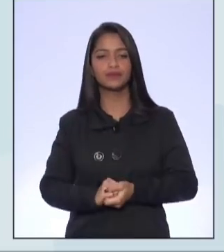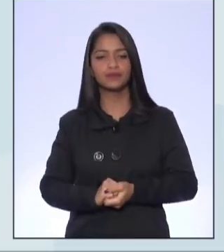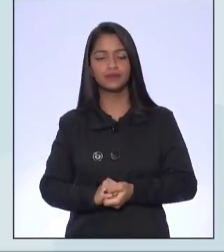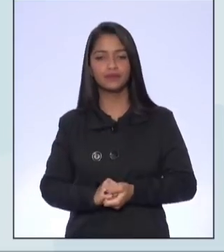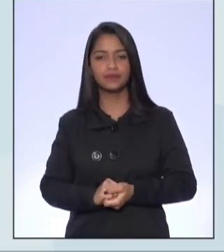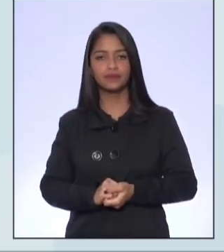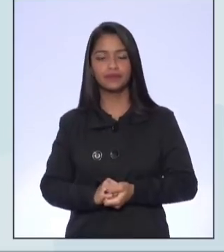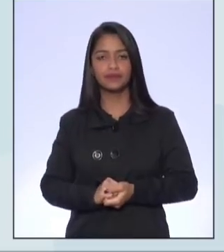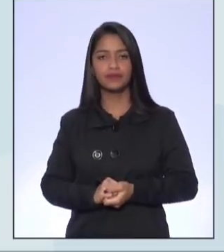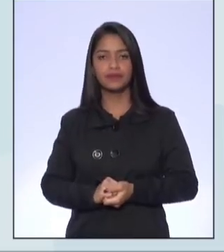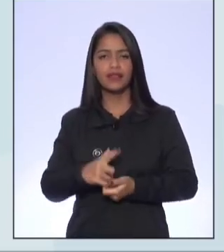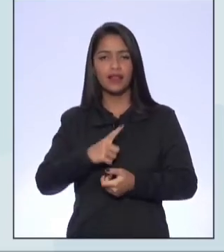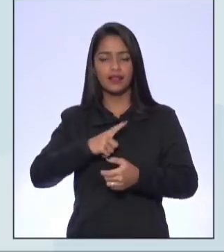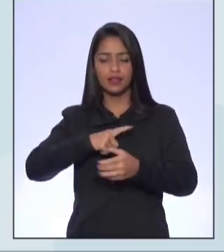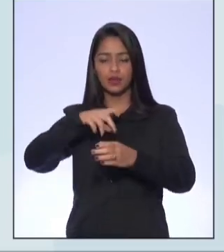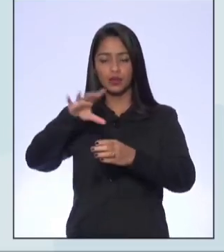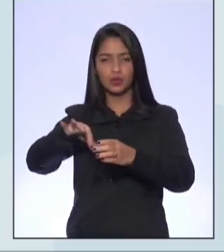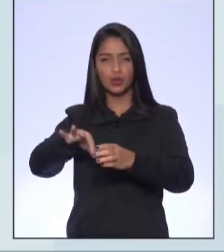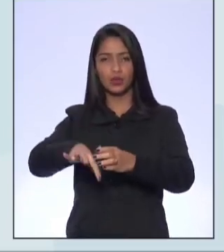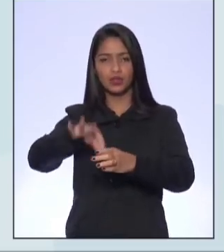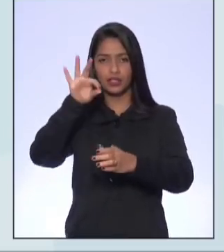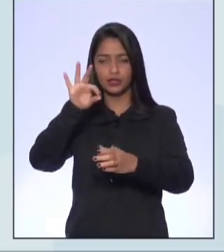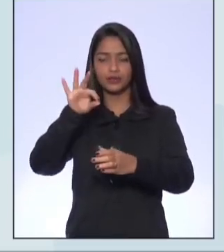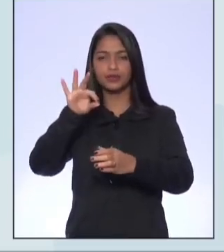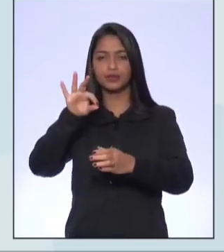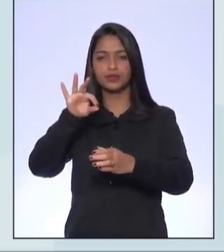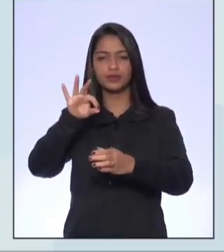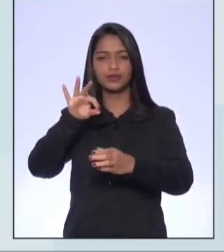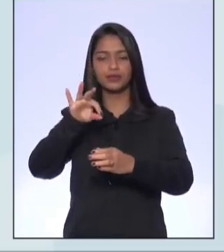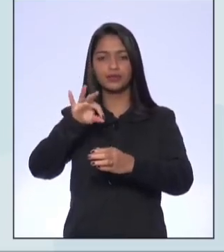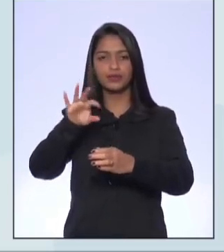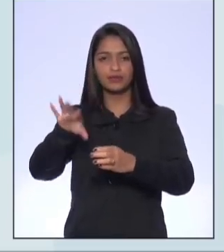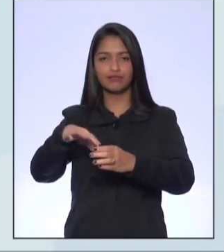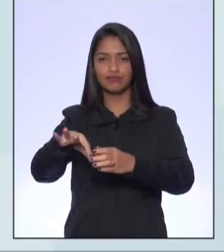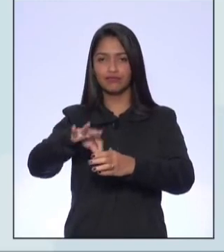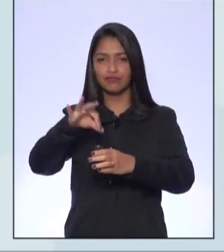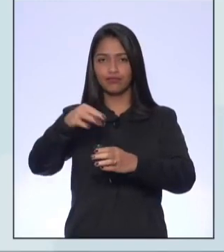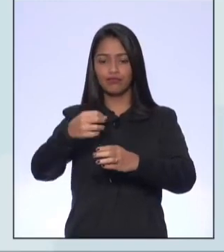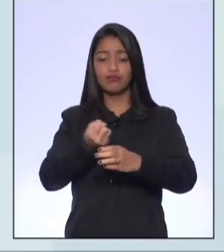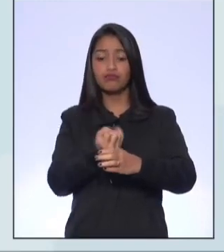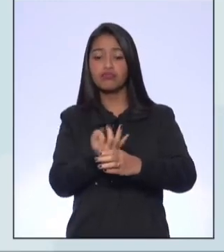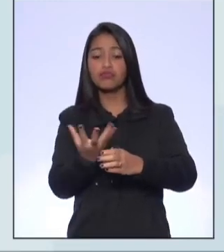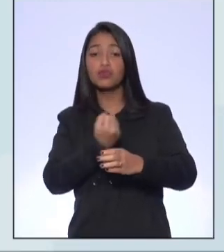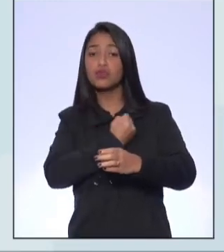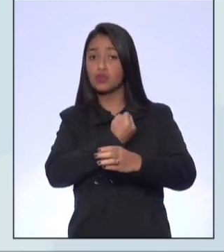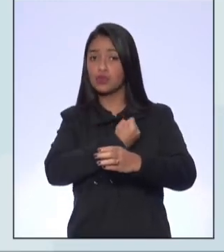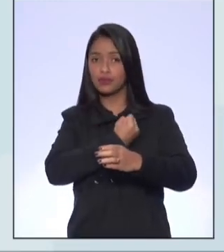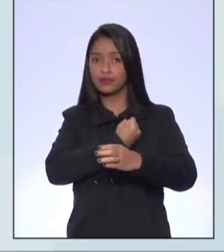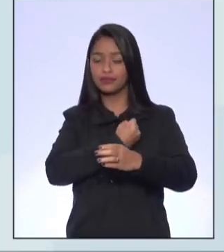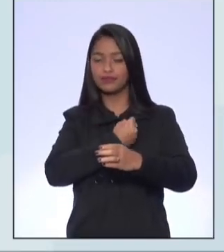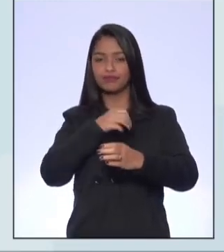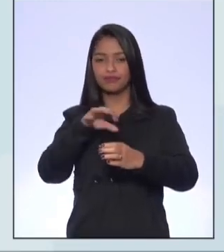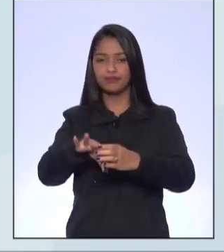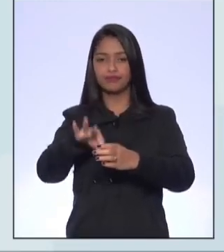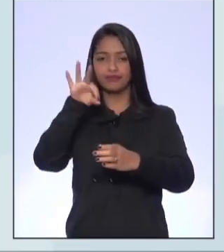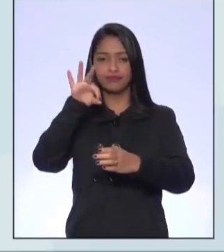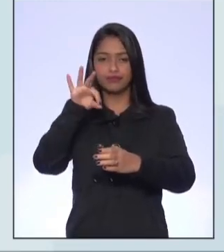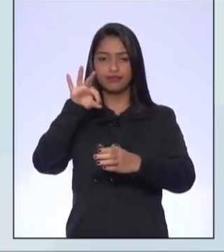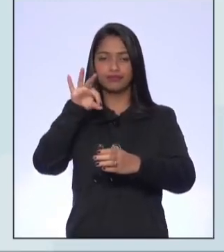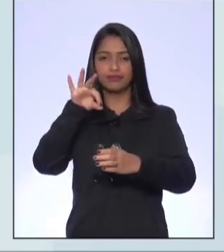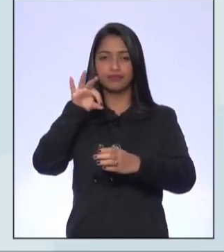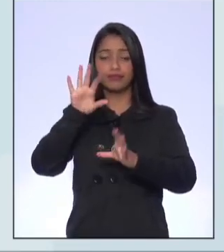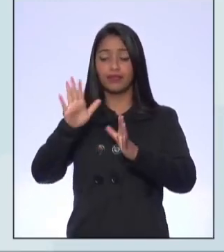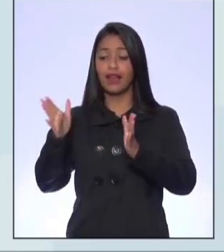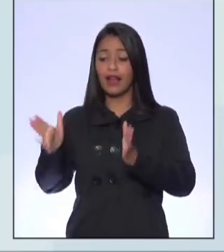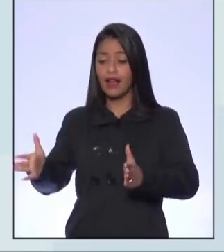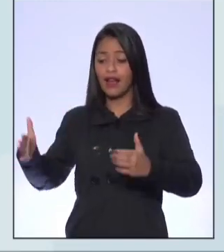sorteio de números, né? Então, em um sorteio que aconteceu com os números, foram colocados numa caixa